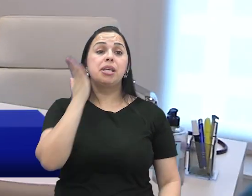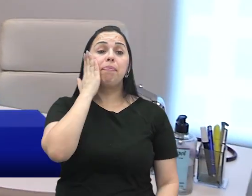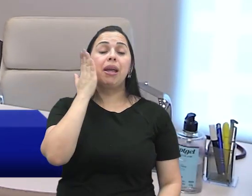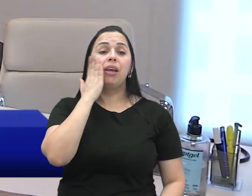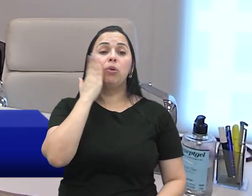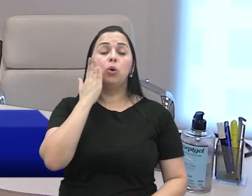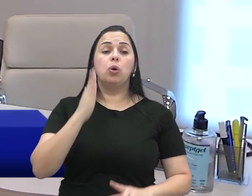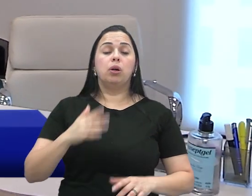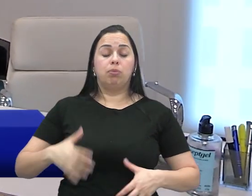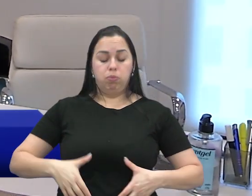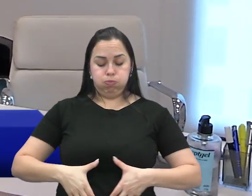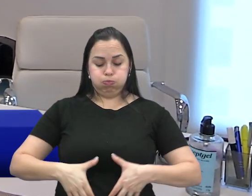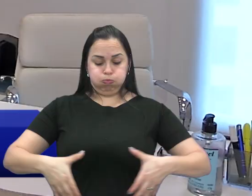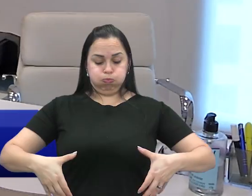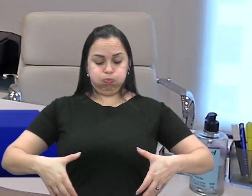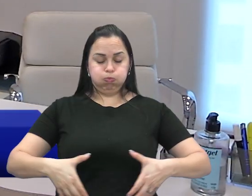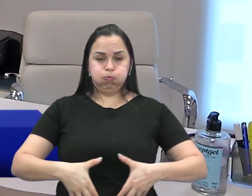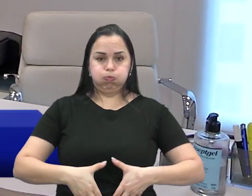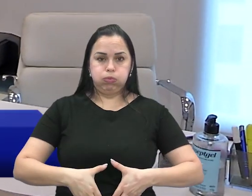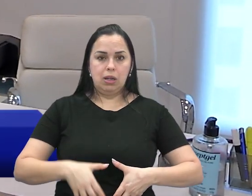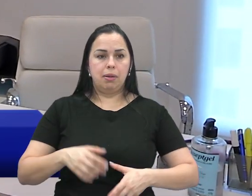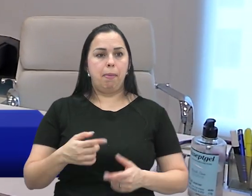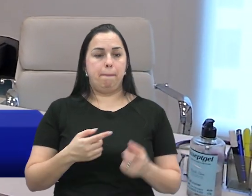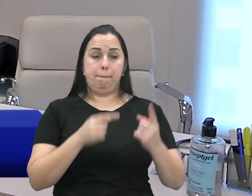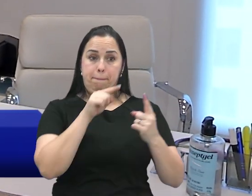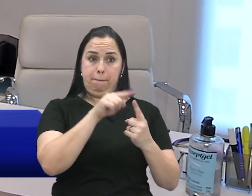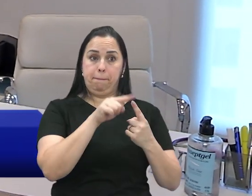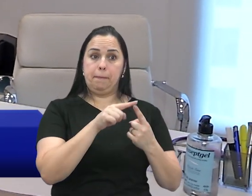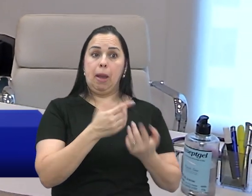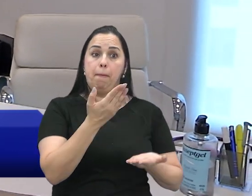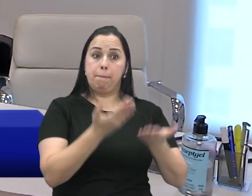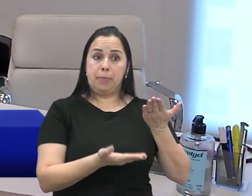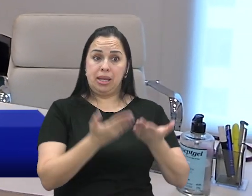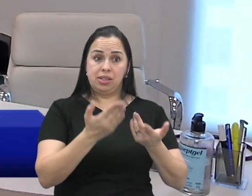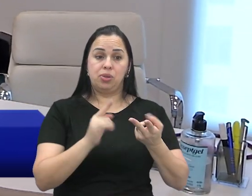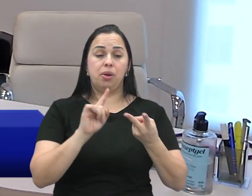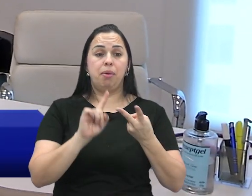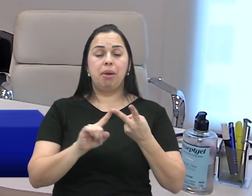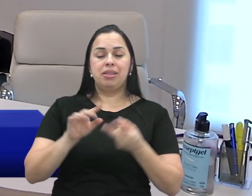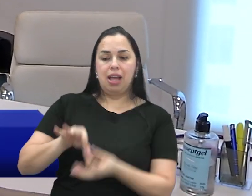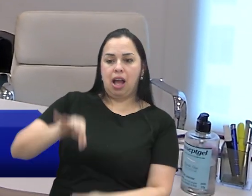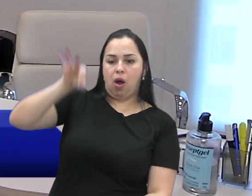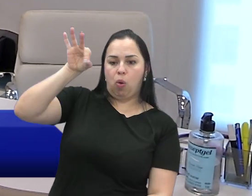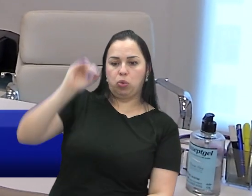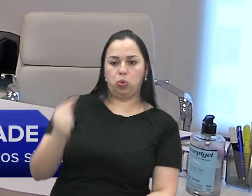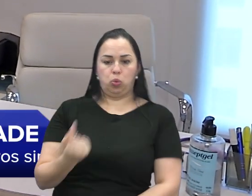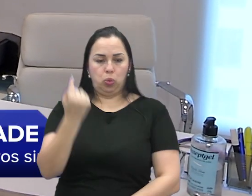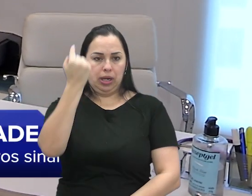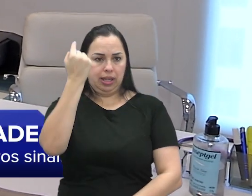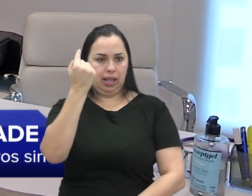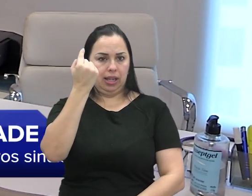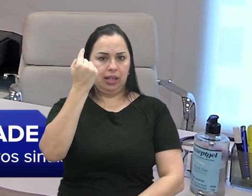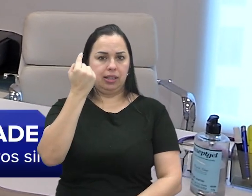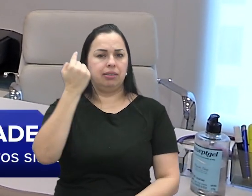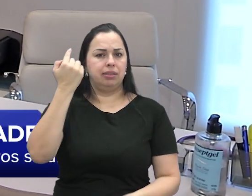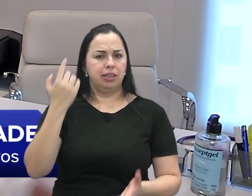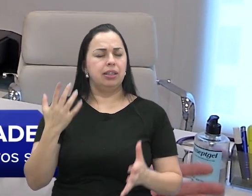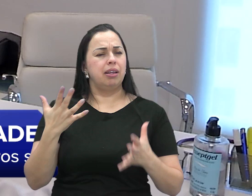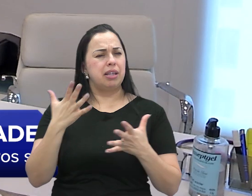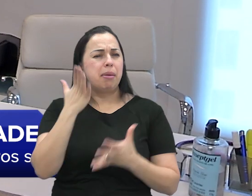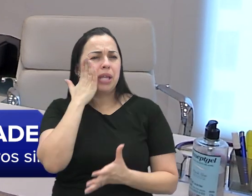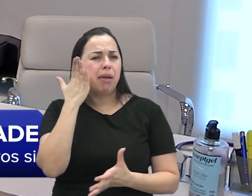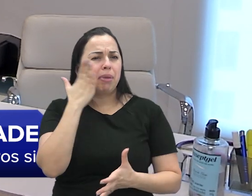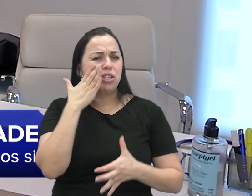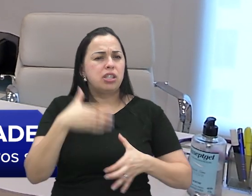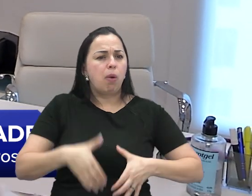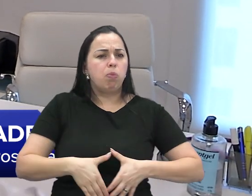Massa Corpórea, que é um cálculo que a gente faz pegando o peso dividindo pela altura ao quadrado do paciente. Então, assim, num espectro, se a